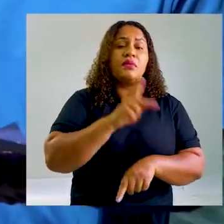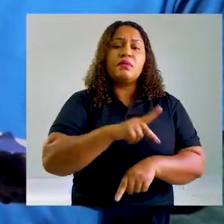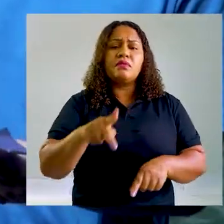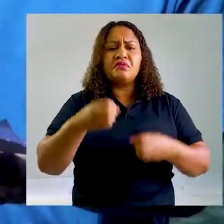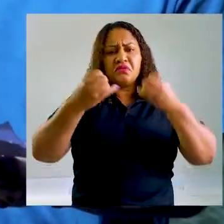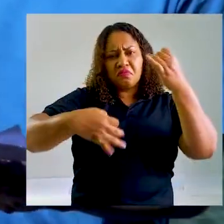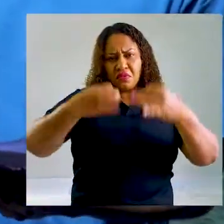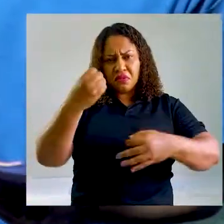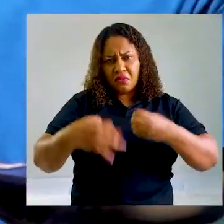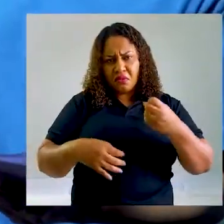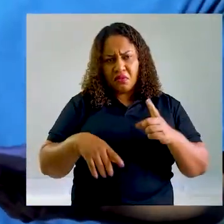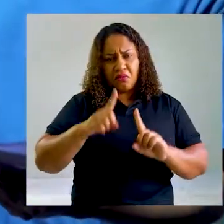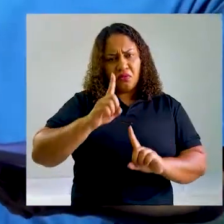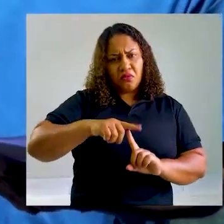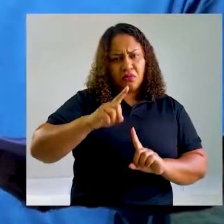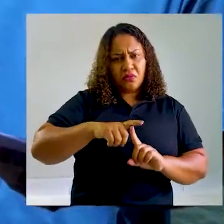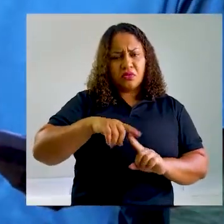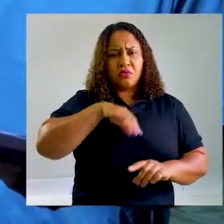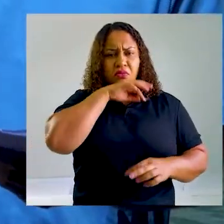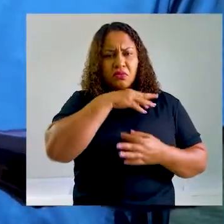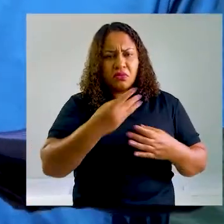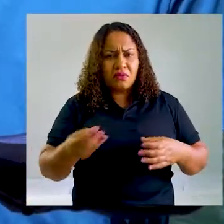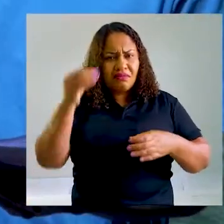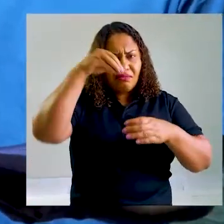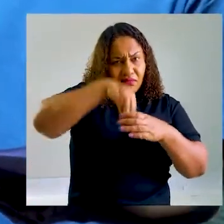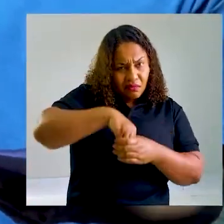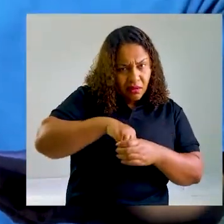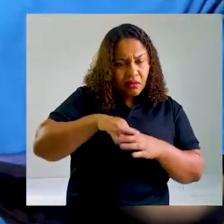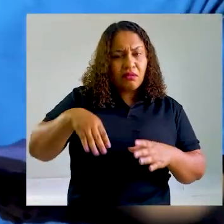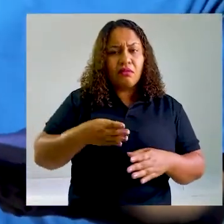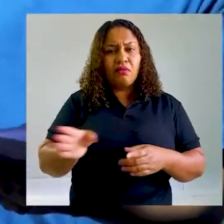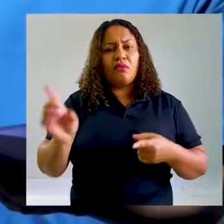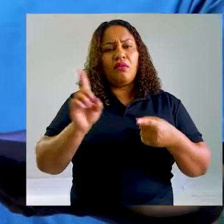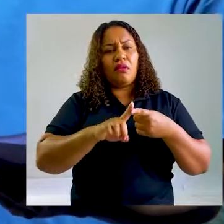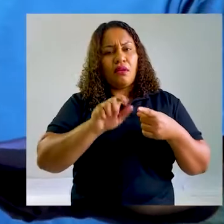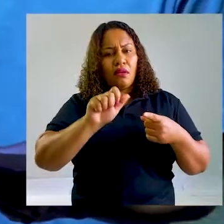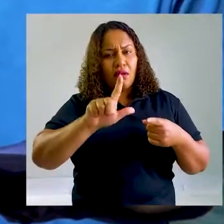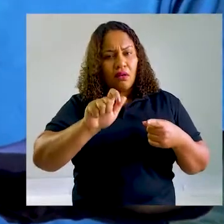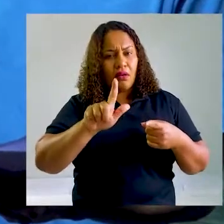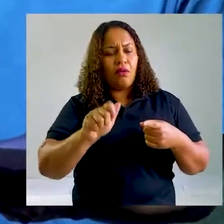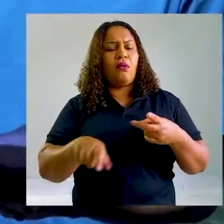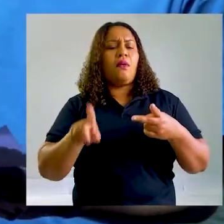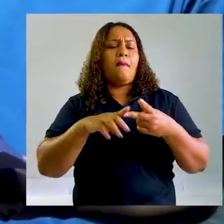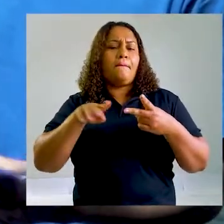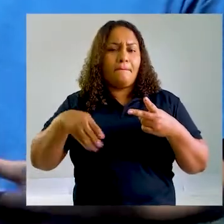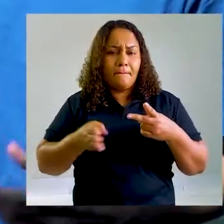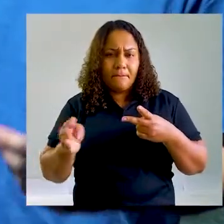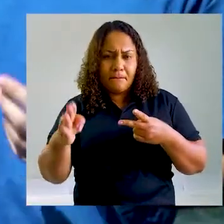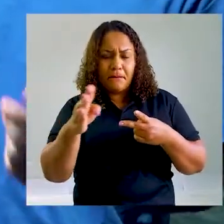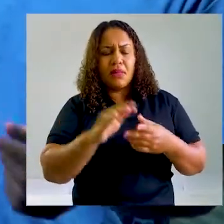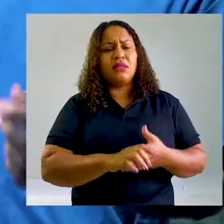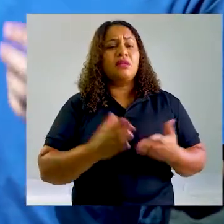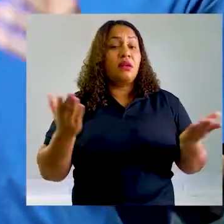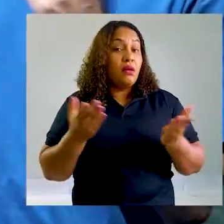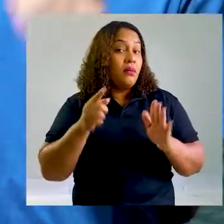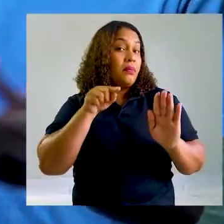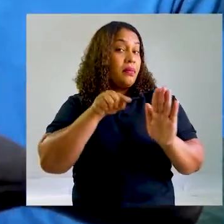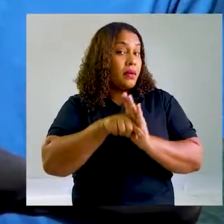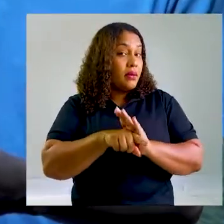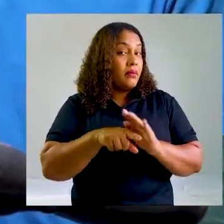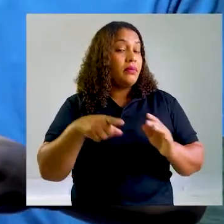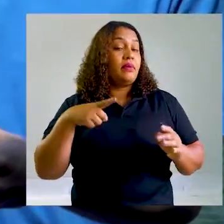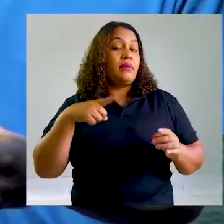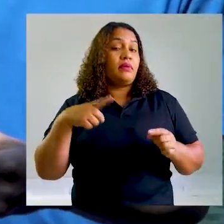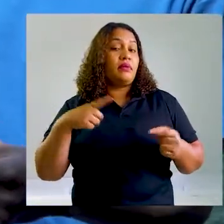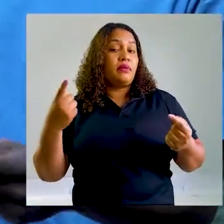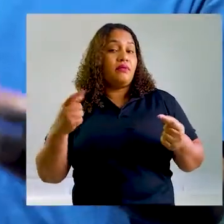a biodiversidade, né, o ecossistema que faz parte do nosso rio, né, algas, plantas aquáticas, peixes. E aí uma pergunta que tem a